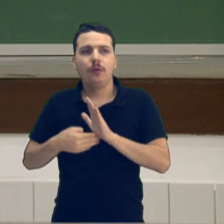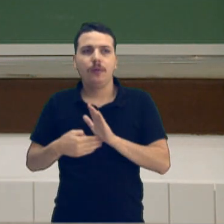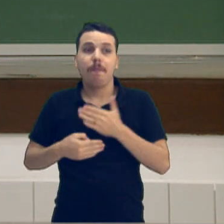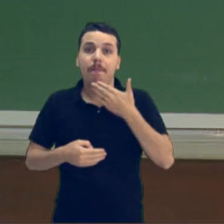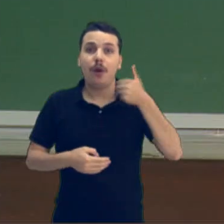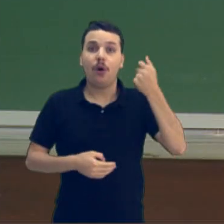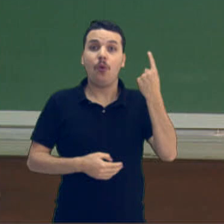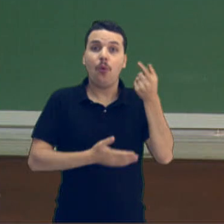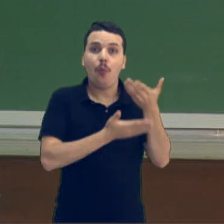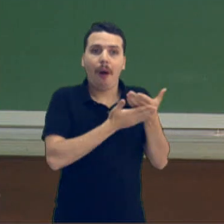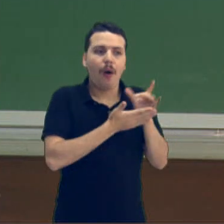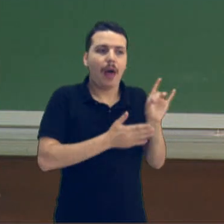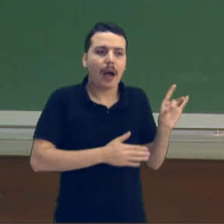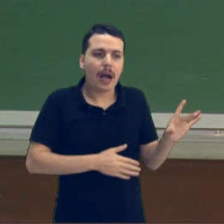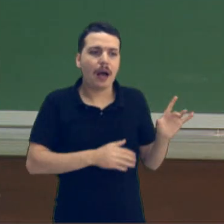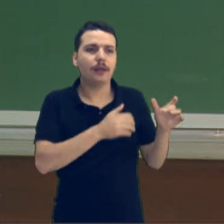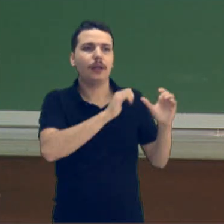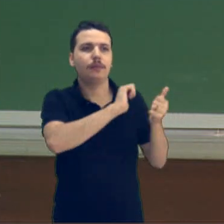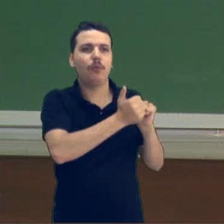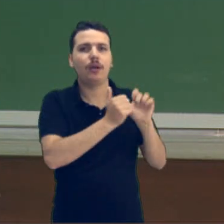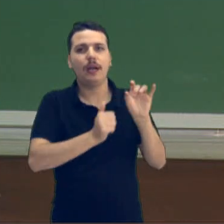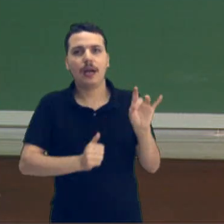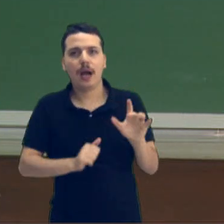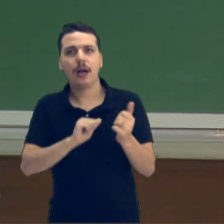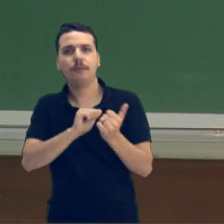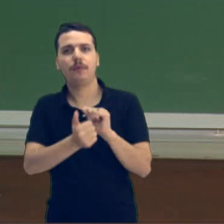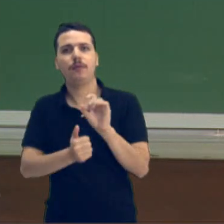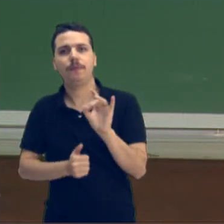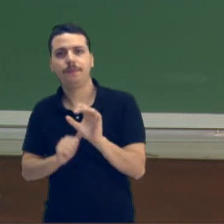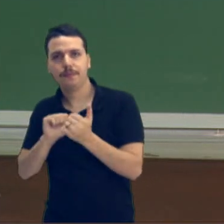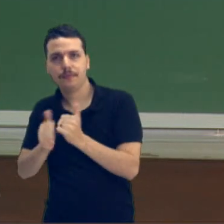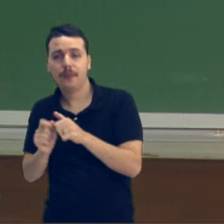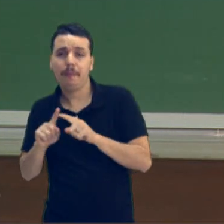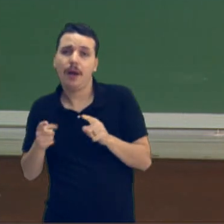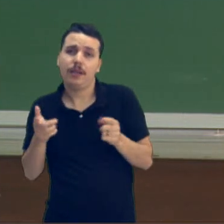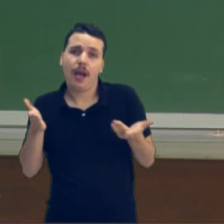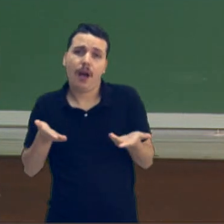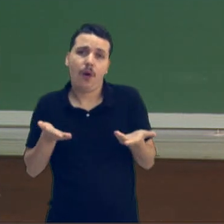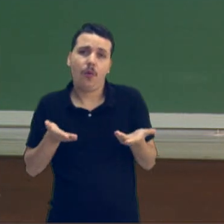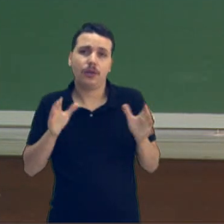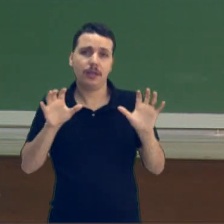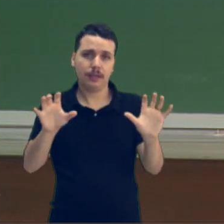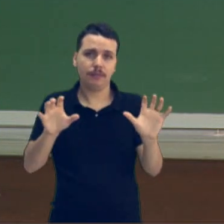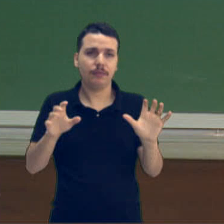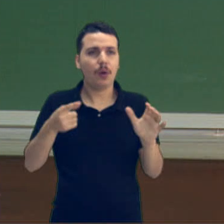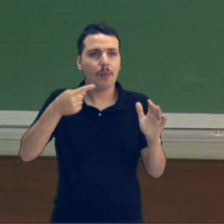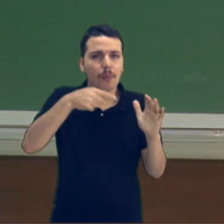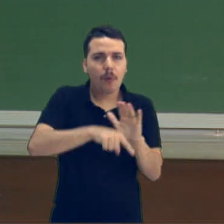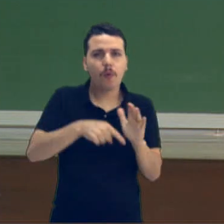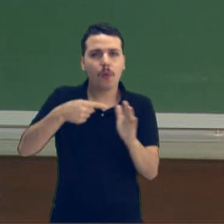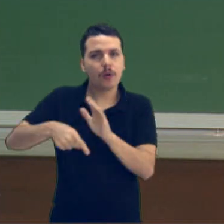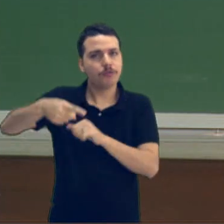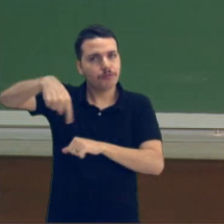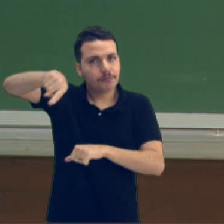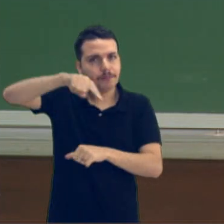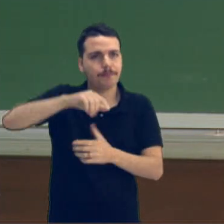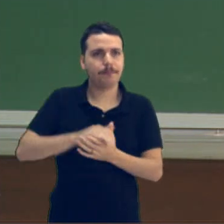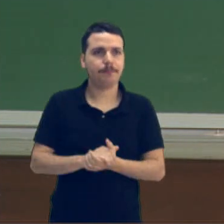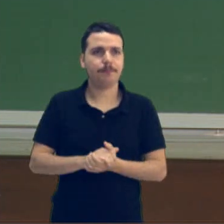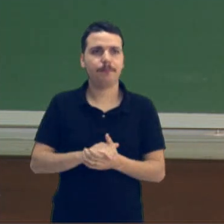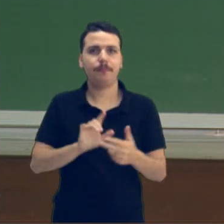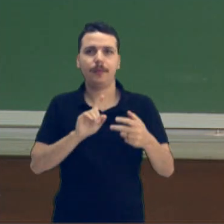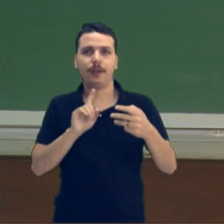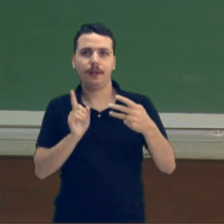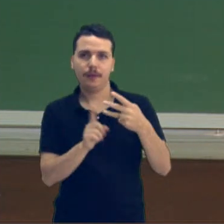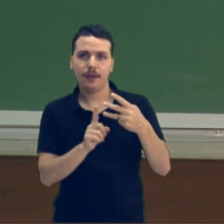cada esporte, né? Mas é o que nós temos hoje, então vamos aprofundar o conhecimento. O